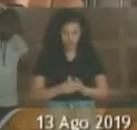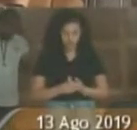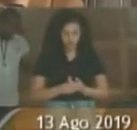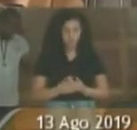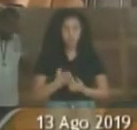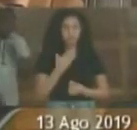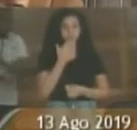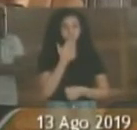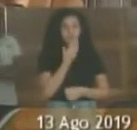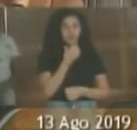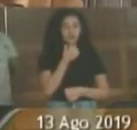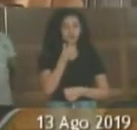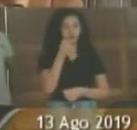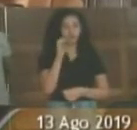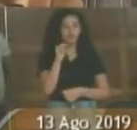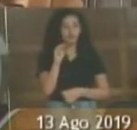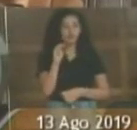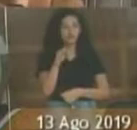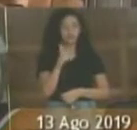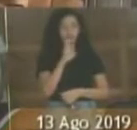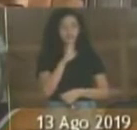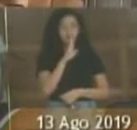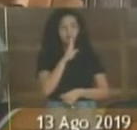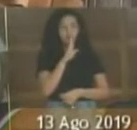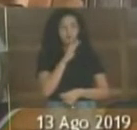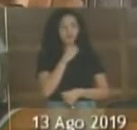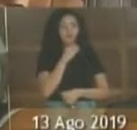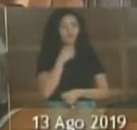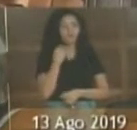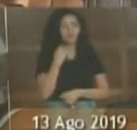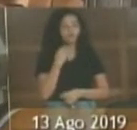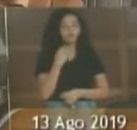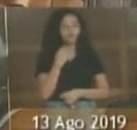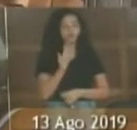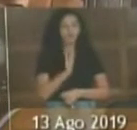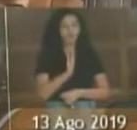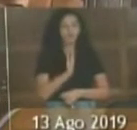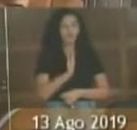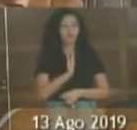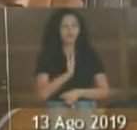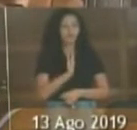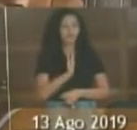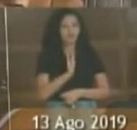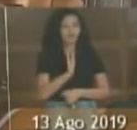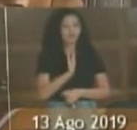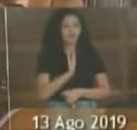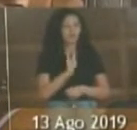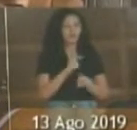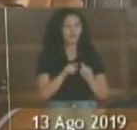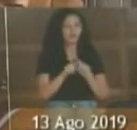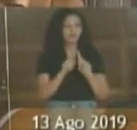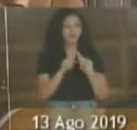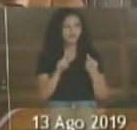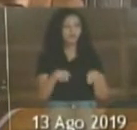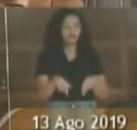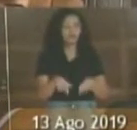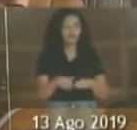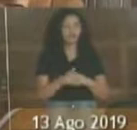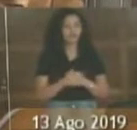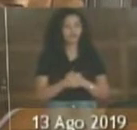Pedir um minuto de silêncio ao falecimento de um amigo nosso aí que era do serviço público também, que